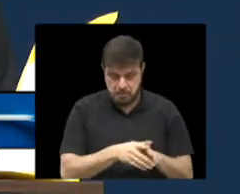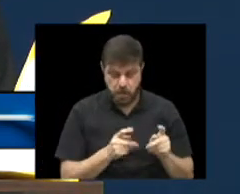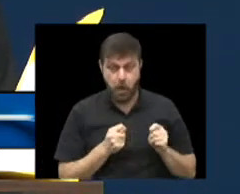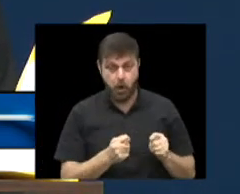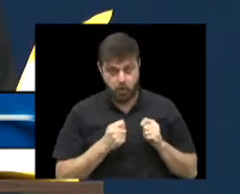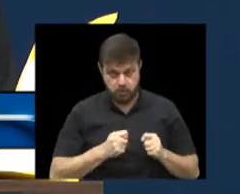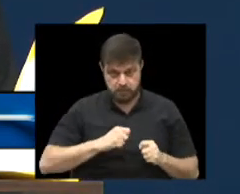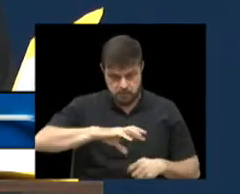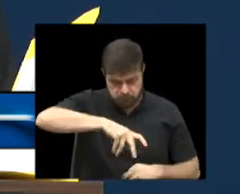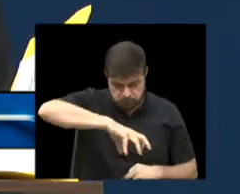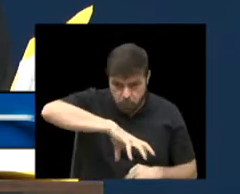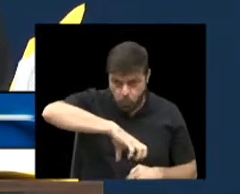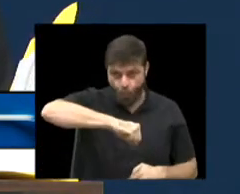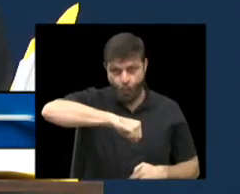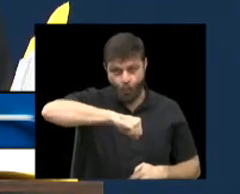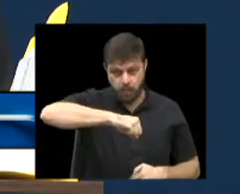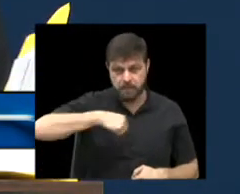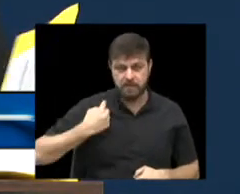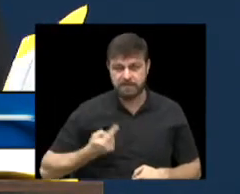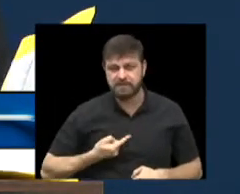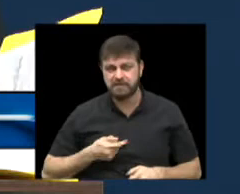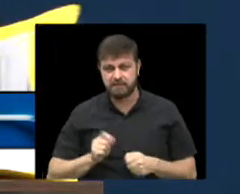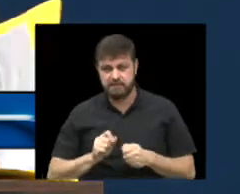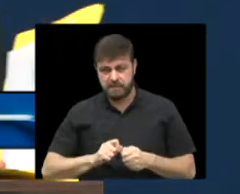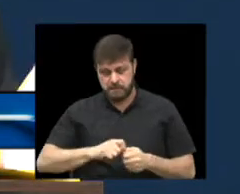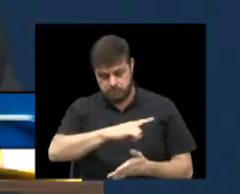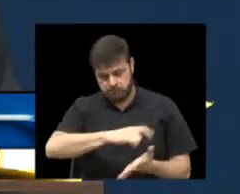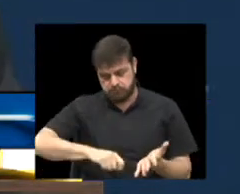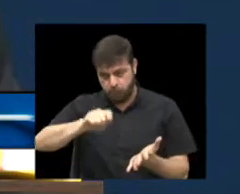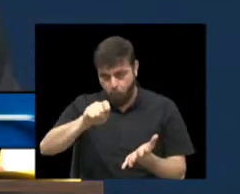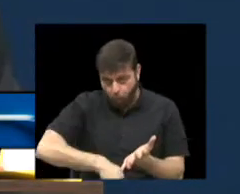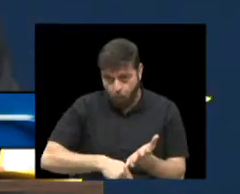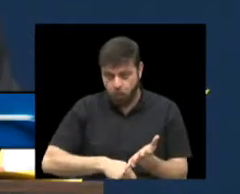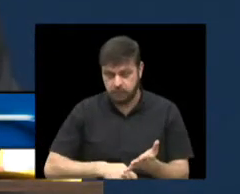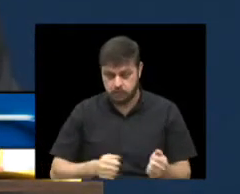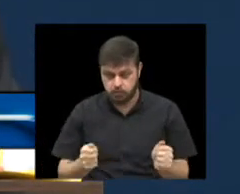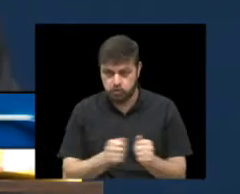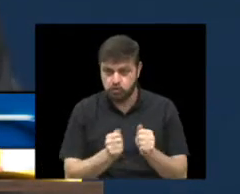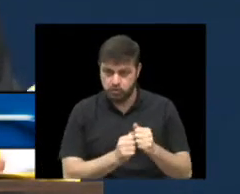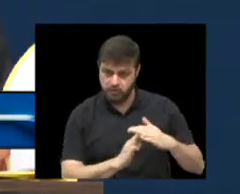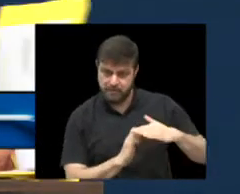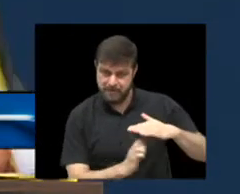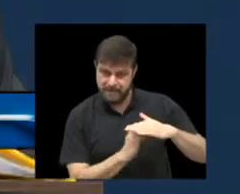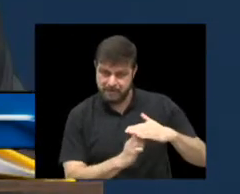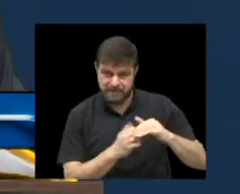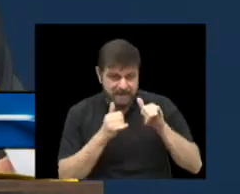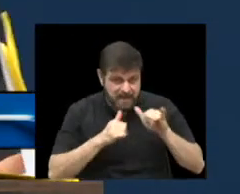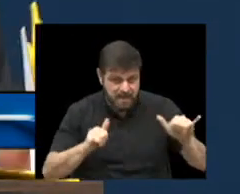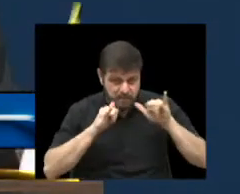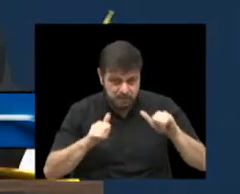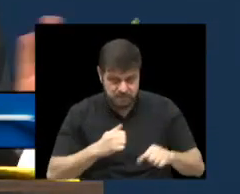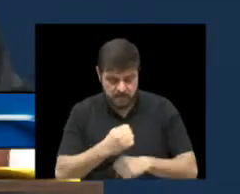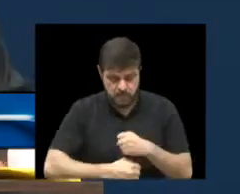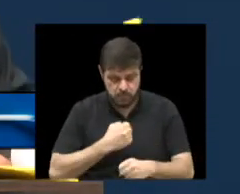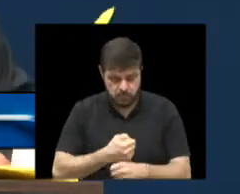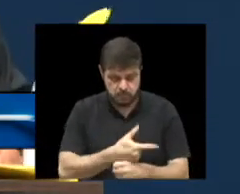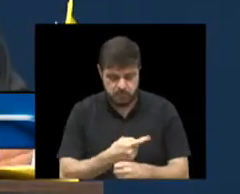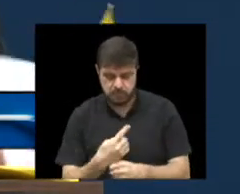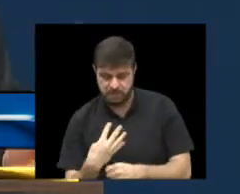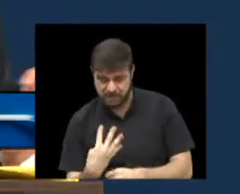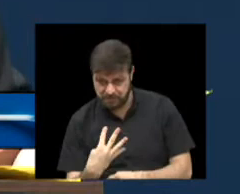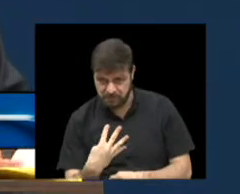que estabeleceu-se, então, um contrato com uma agência de publicidade, contratada a partir de 2014, e